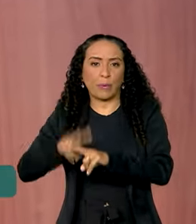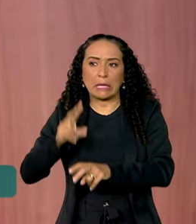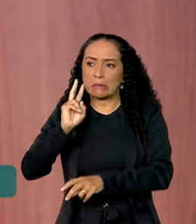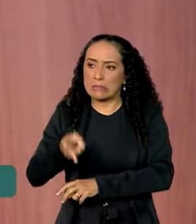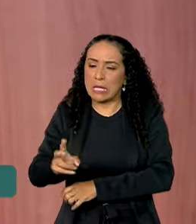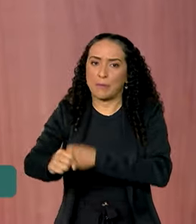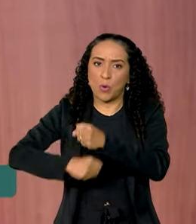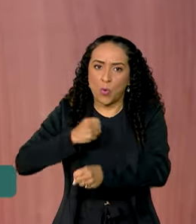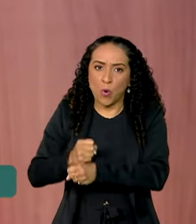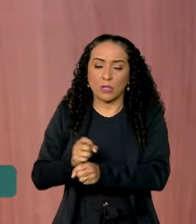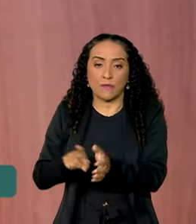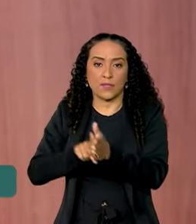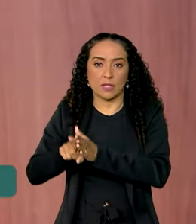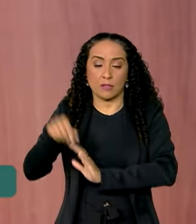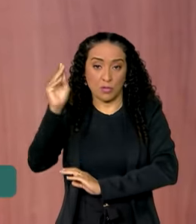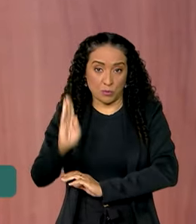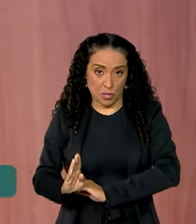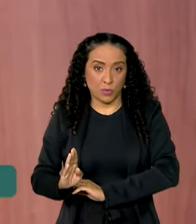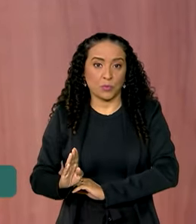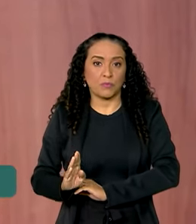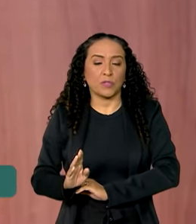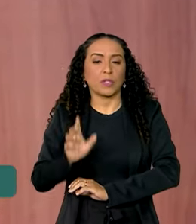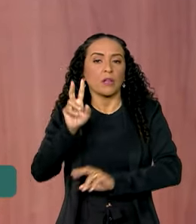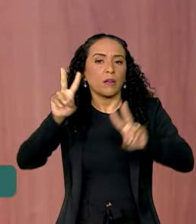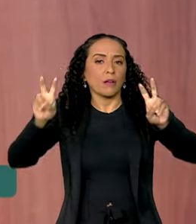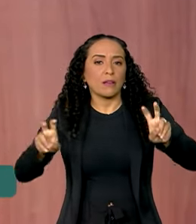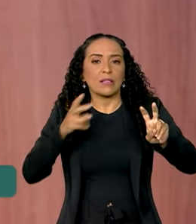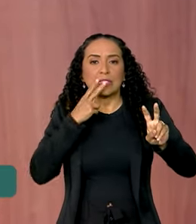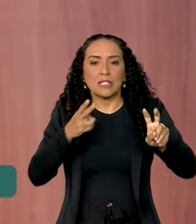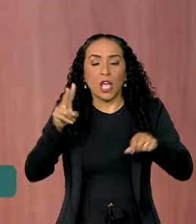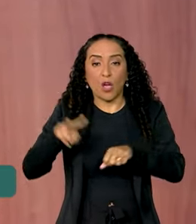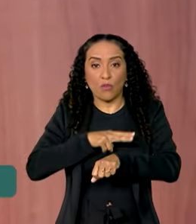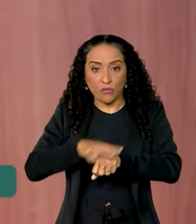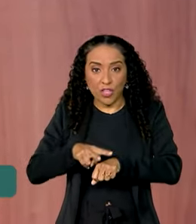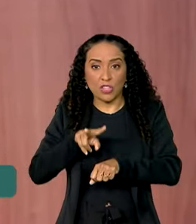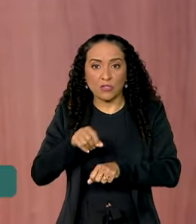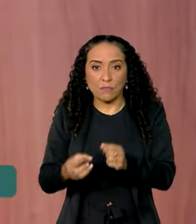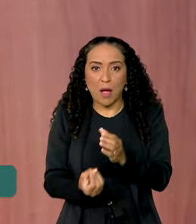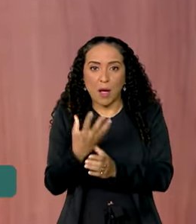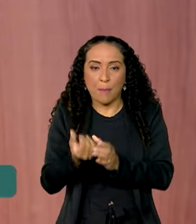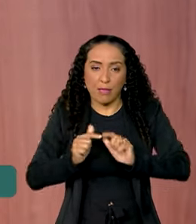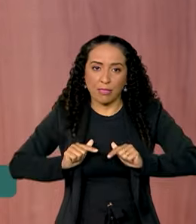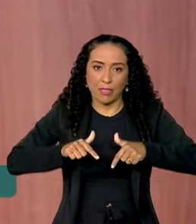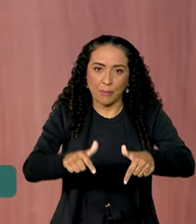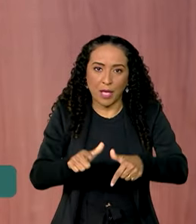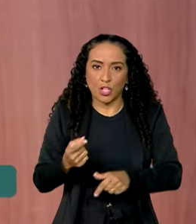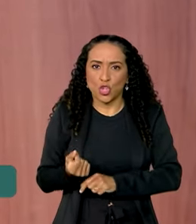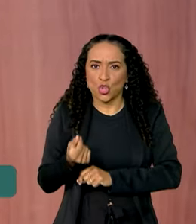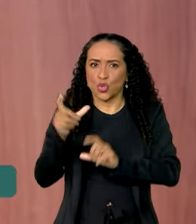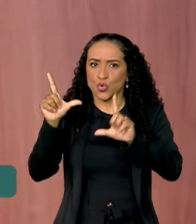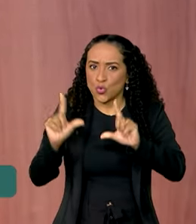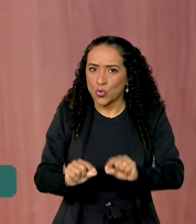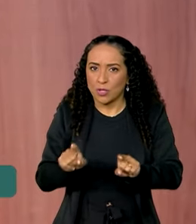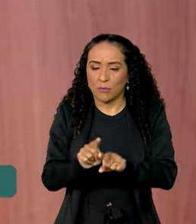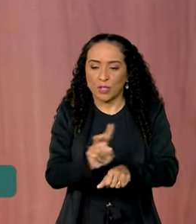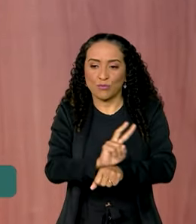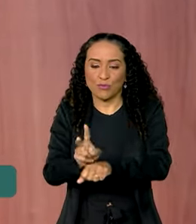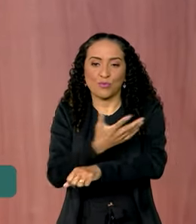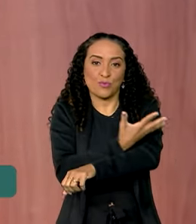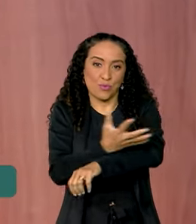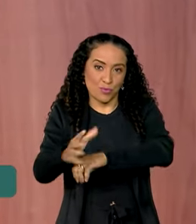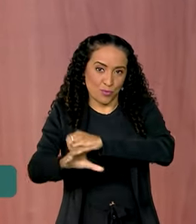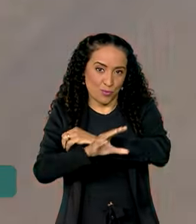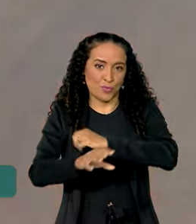os anos pela fiscalização brasileira O Chamado cigarro Verde gera renda reduz custos e preserva o